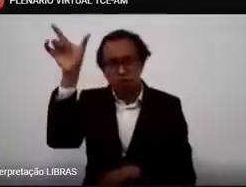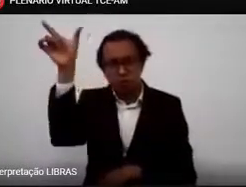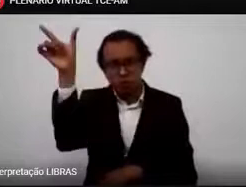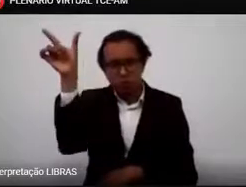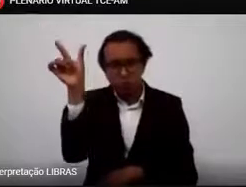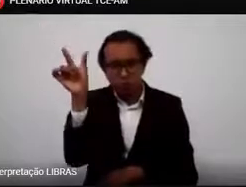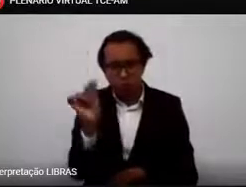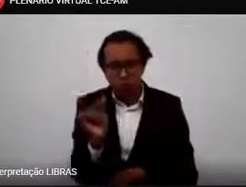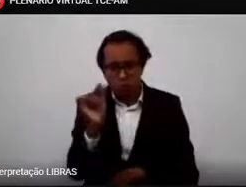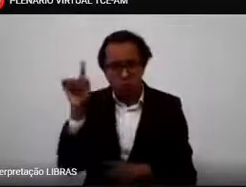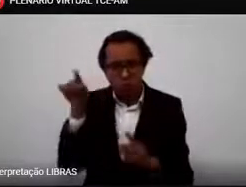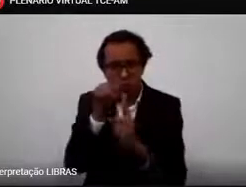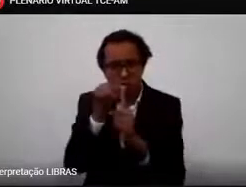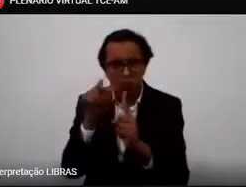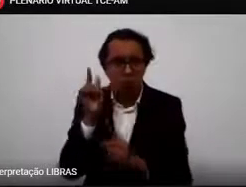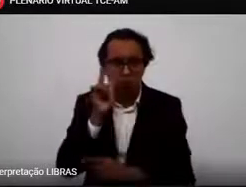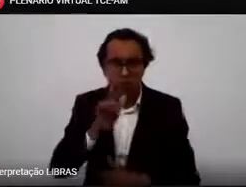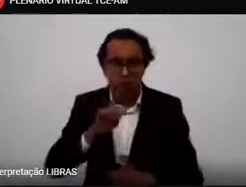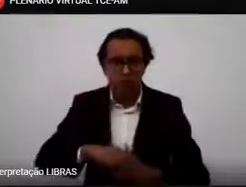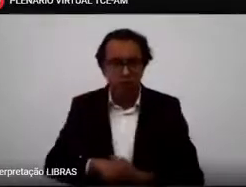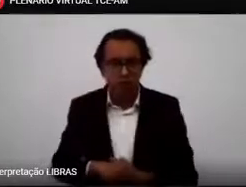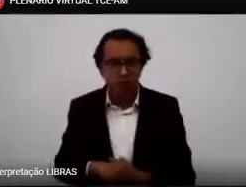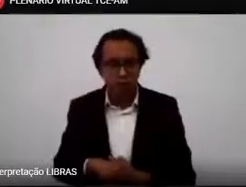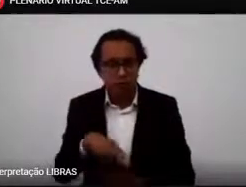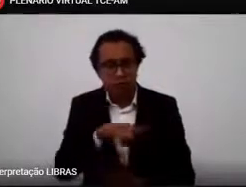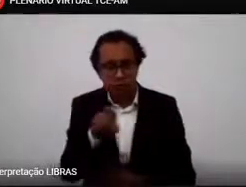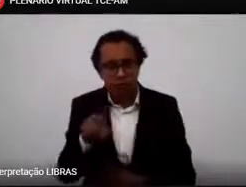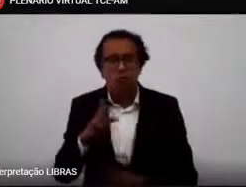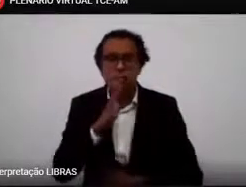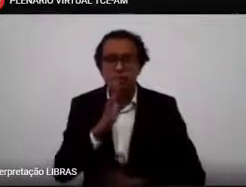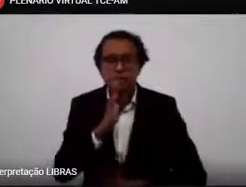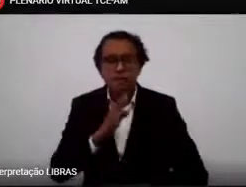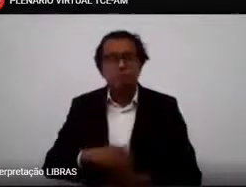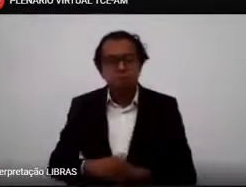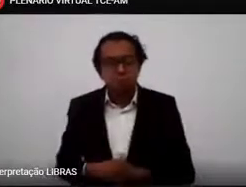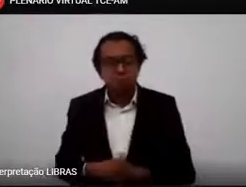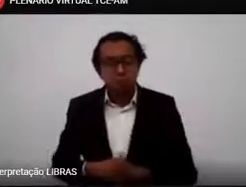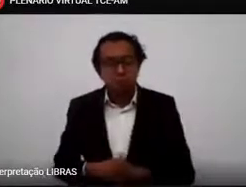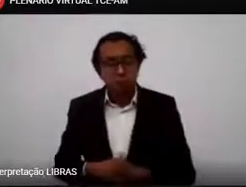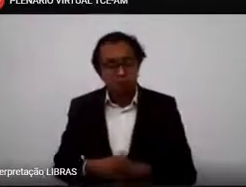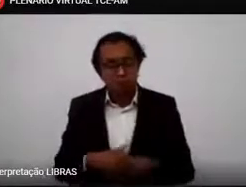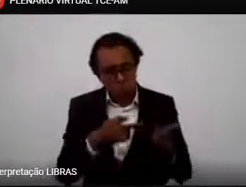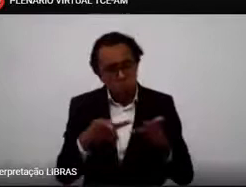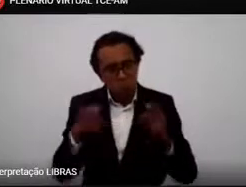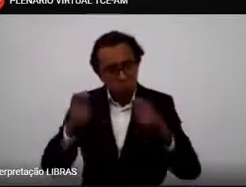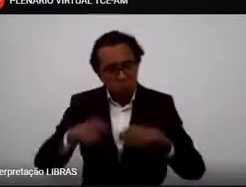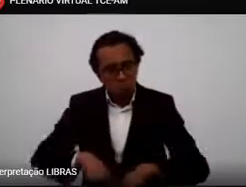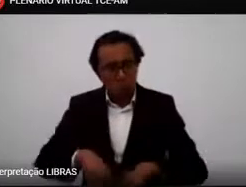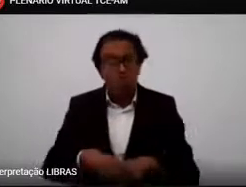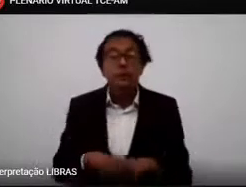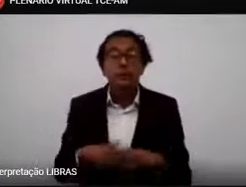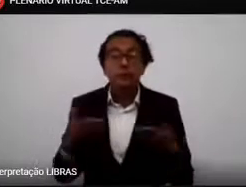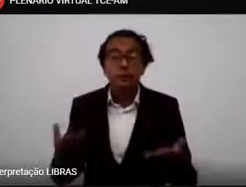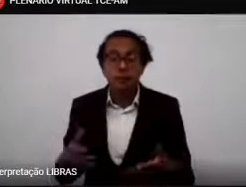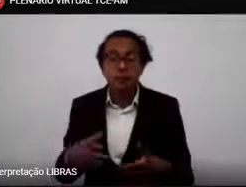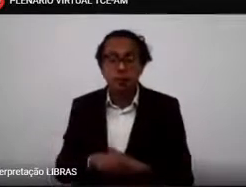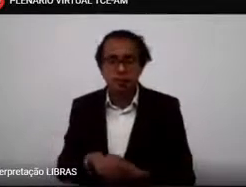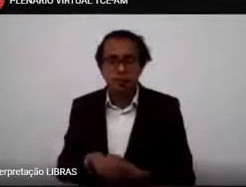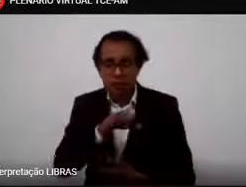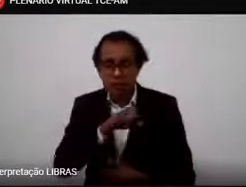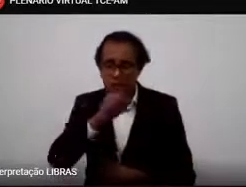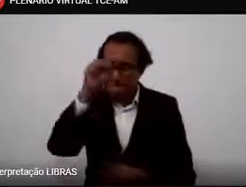úmido, e eu estou falando para vocês, amazônicos, que conhecem isso pessoalmente, de visitar a floresta, e, portanto, quando tem uma